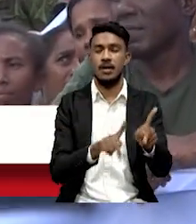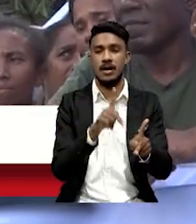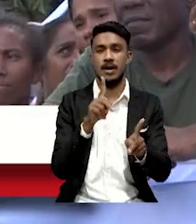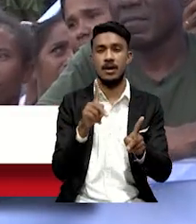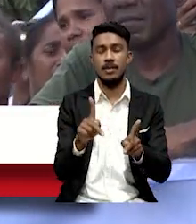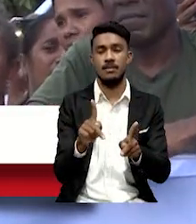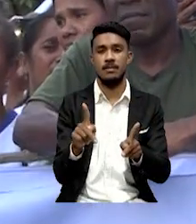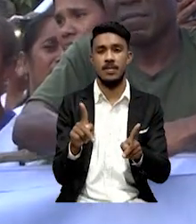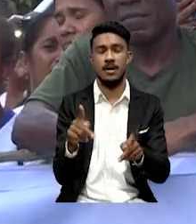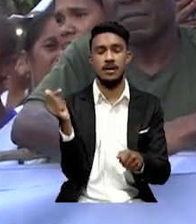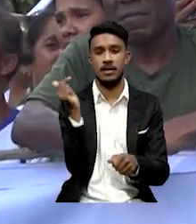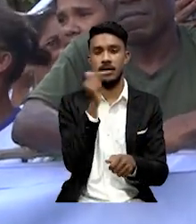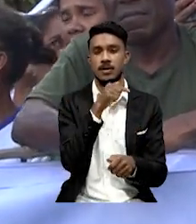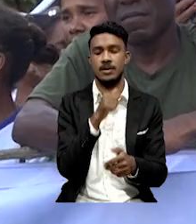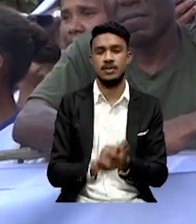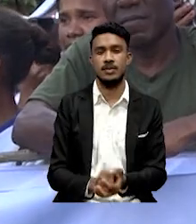leia